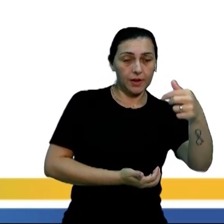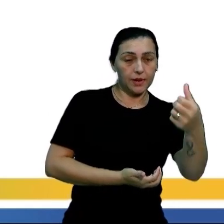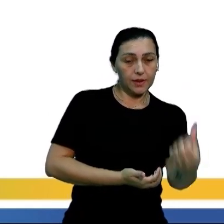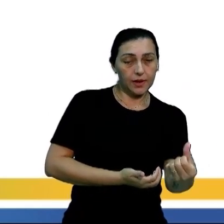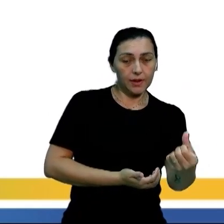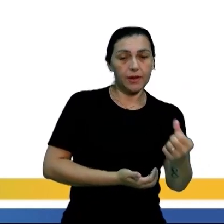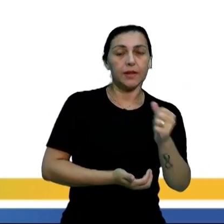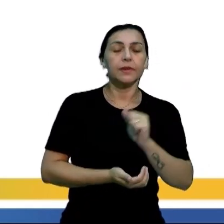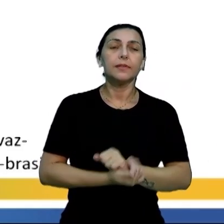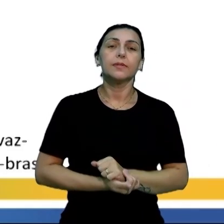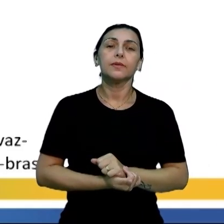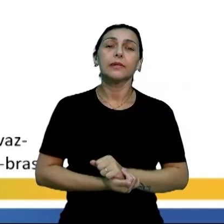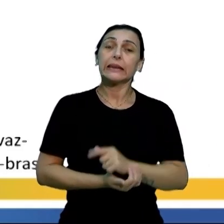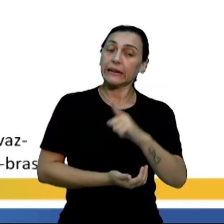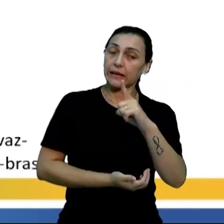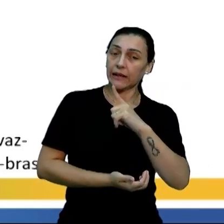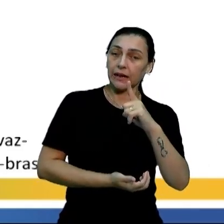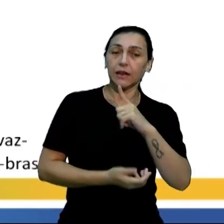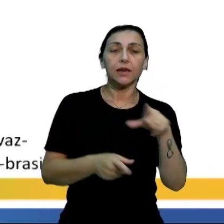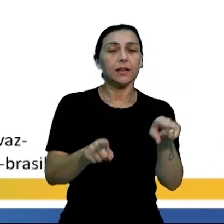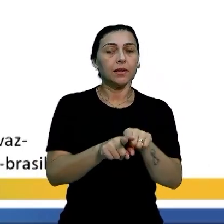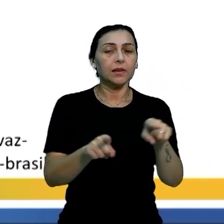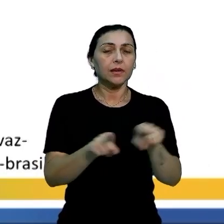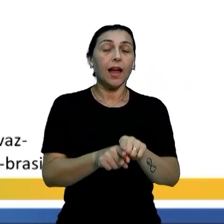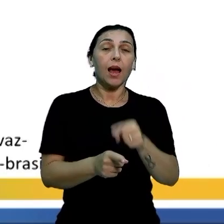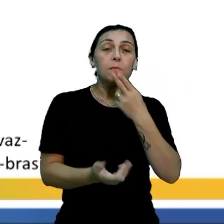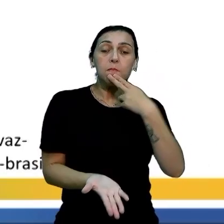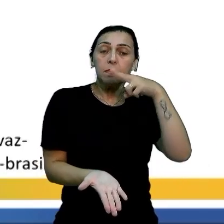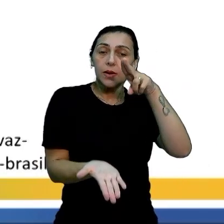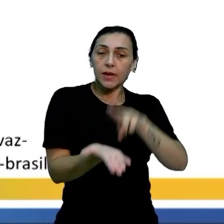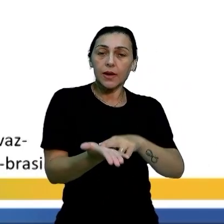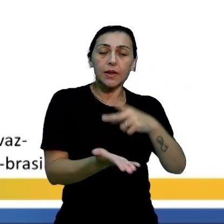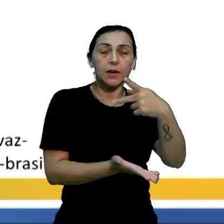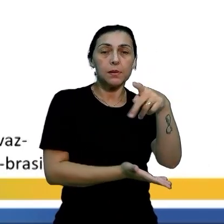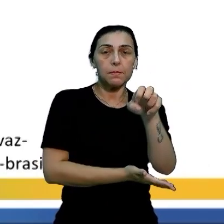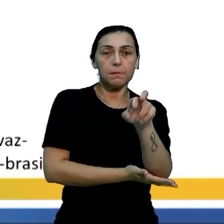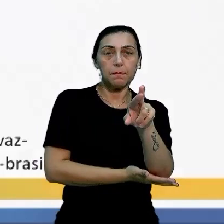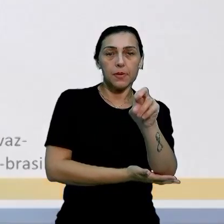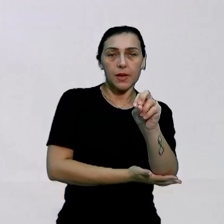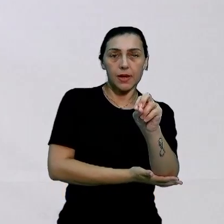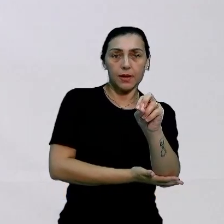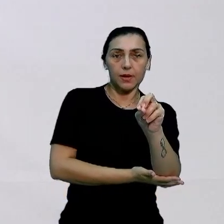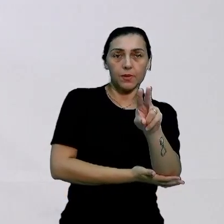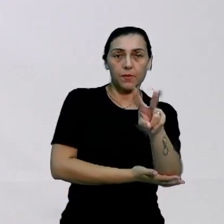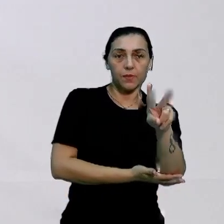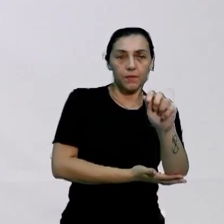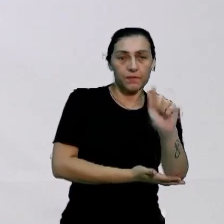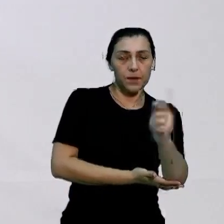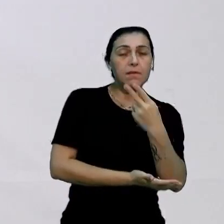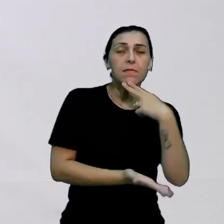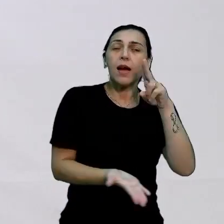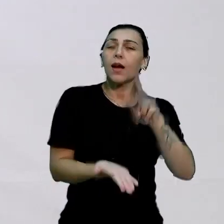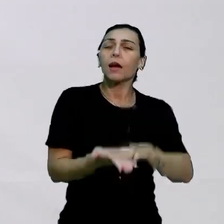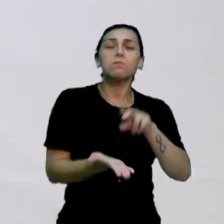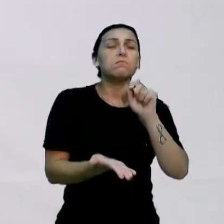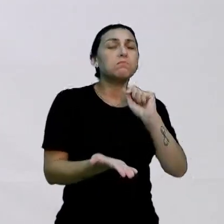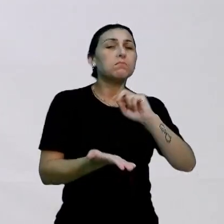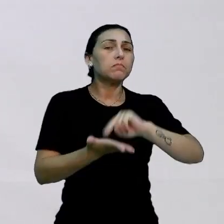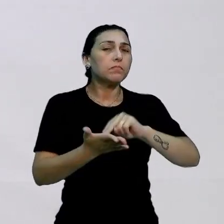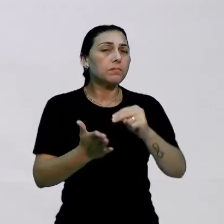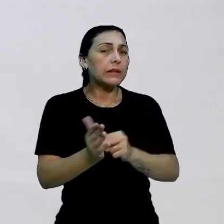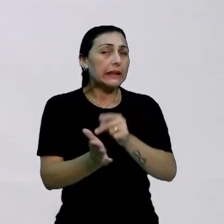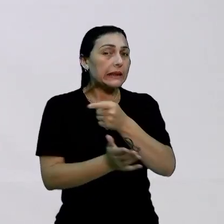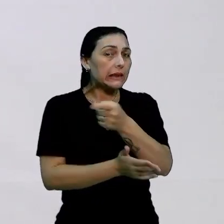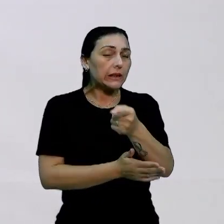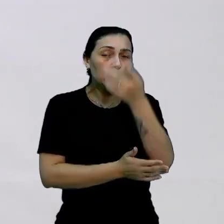1576. Temos ainda a Carta de Pero Vaz de Caminha, pessoal. A Carta de Pero Vaz de Caminha, para quem